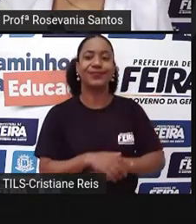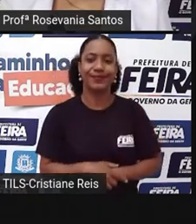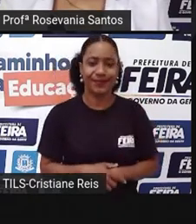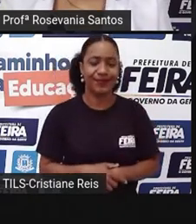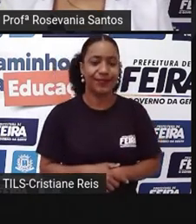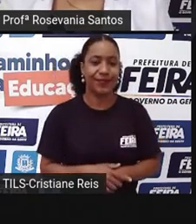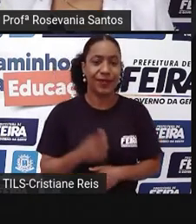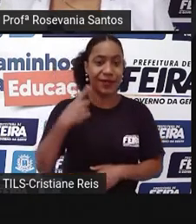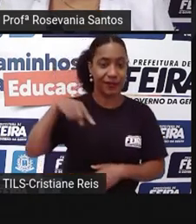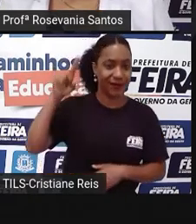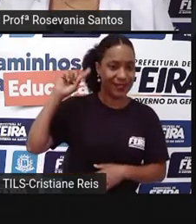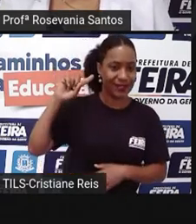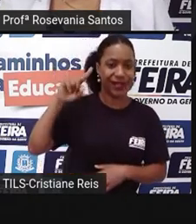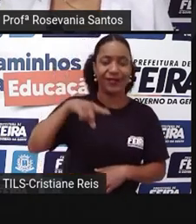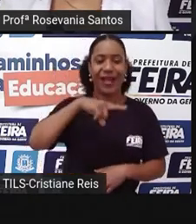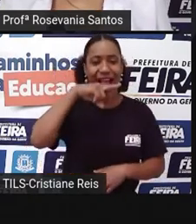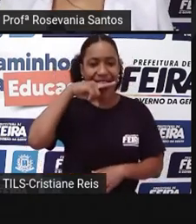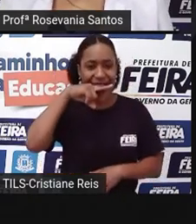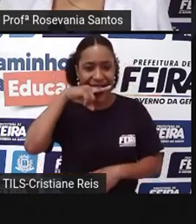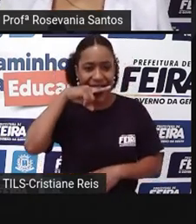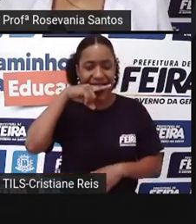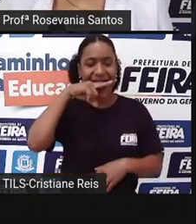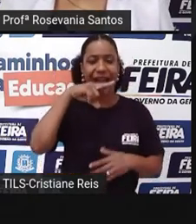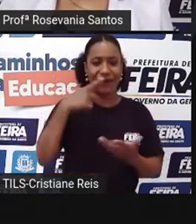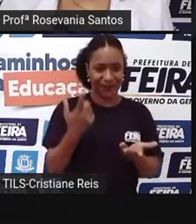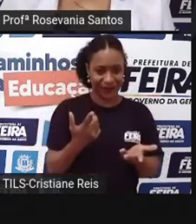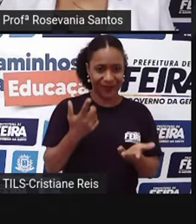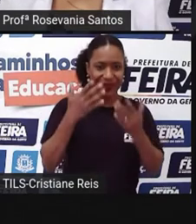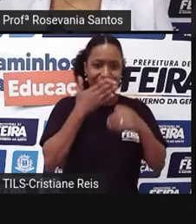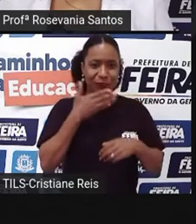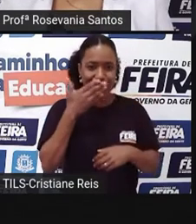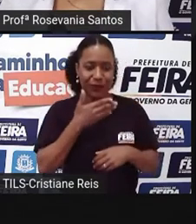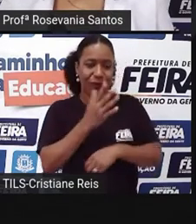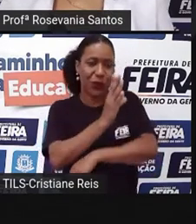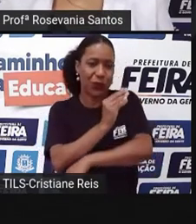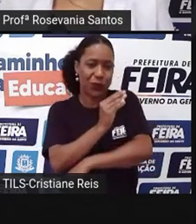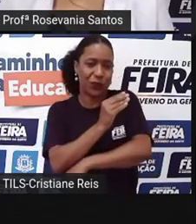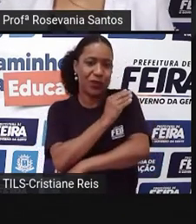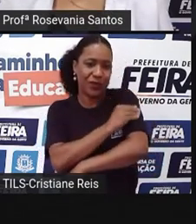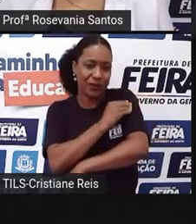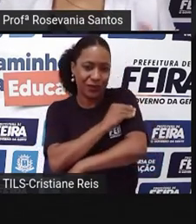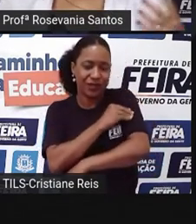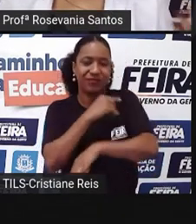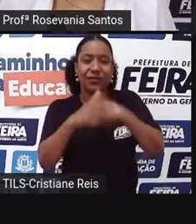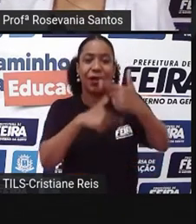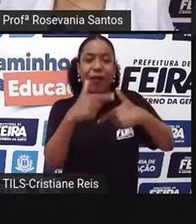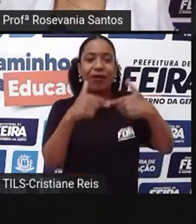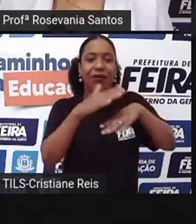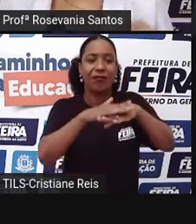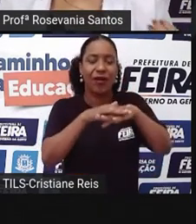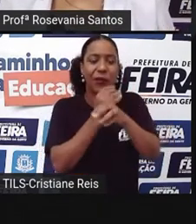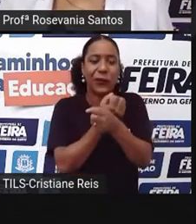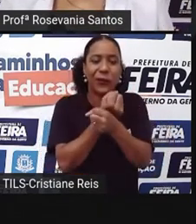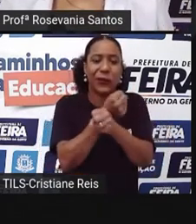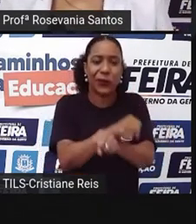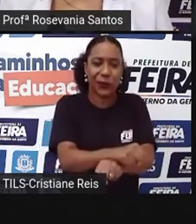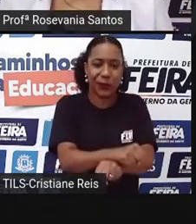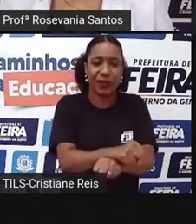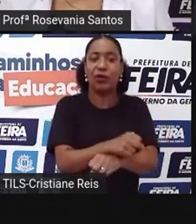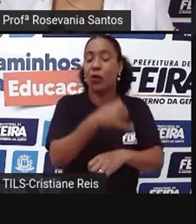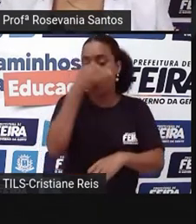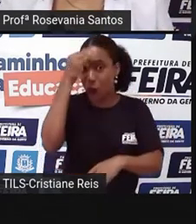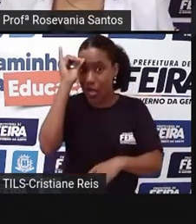então, cana-de-açúcar trabalho escravo, o algodão trabalho escravo, né? Até a criação de gado,